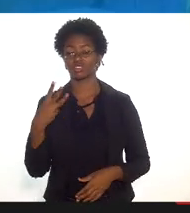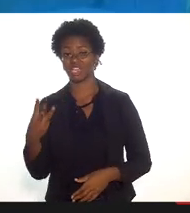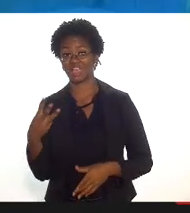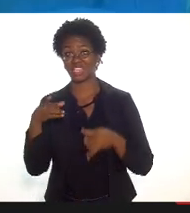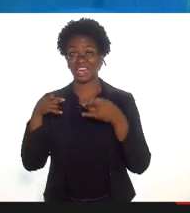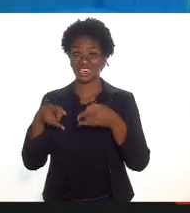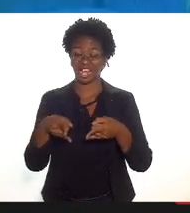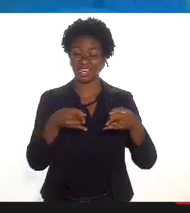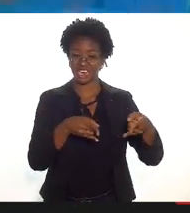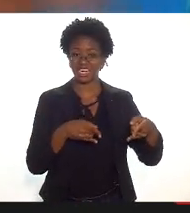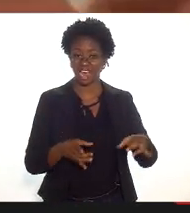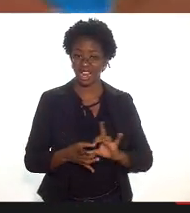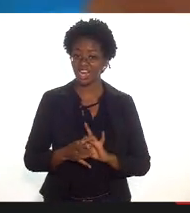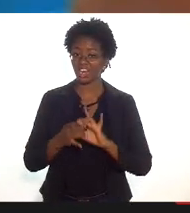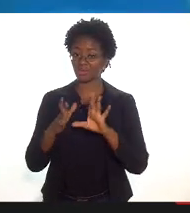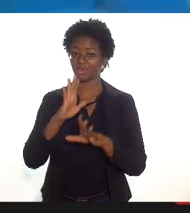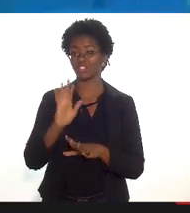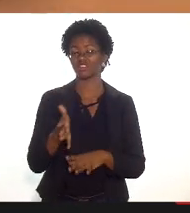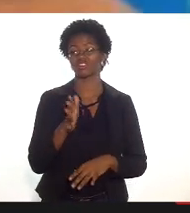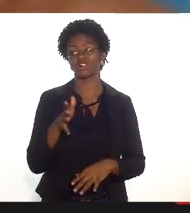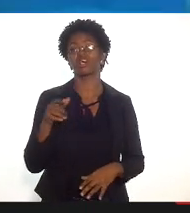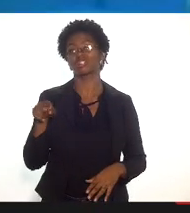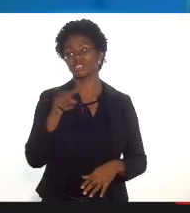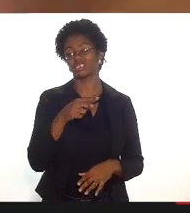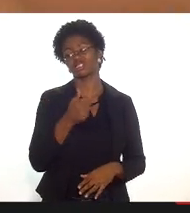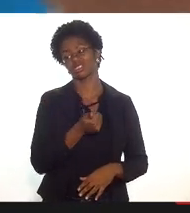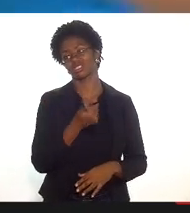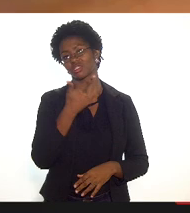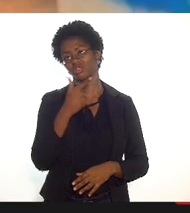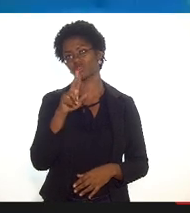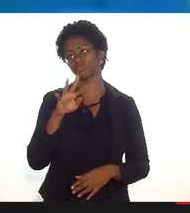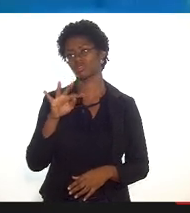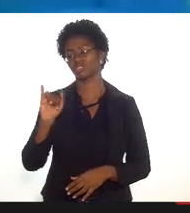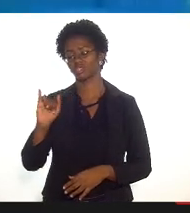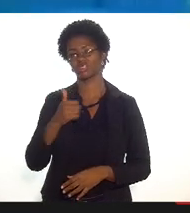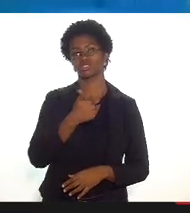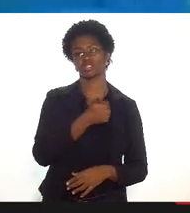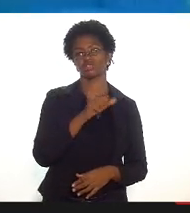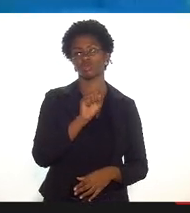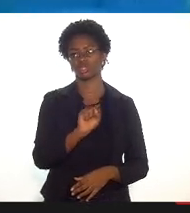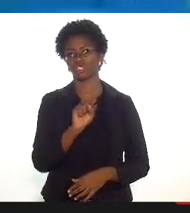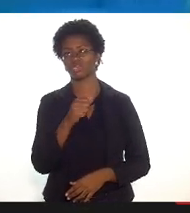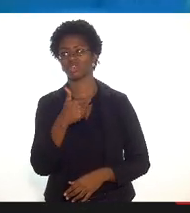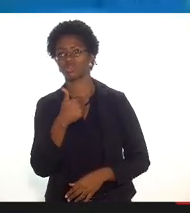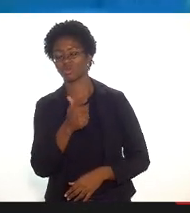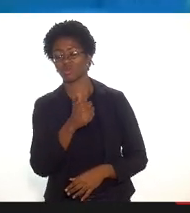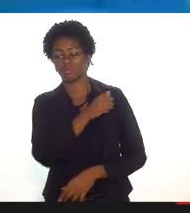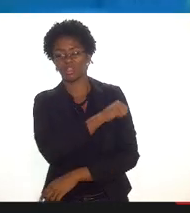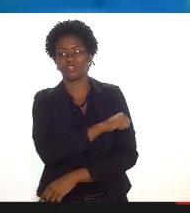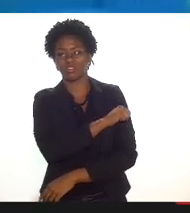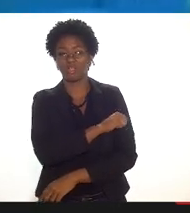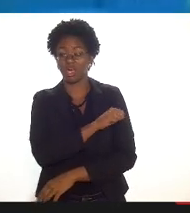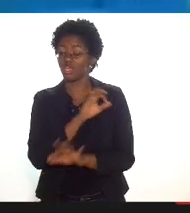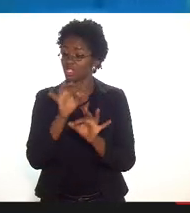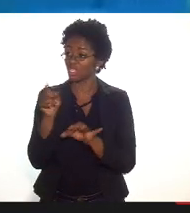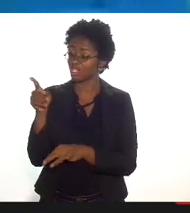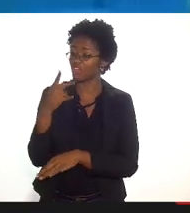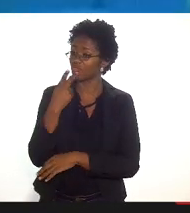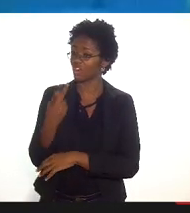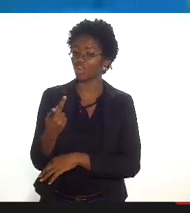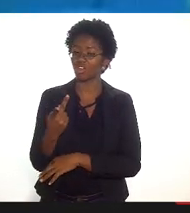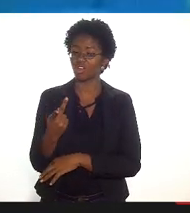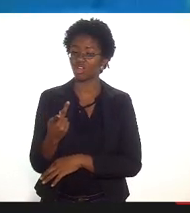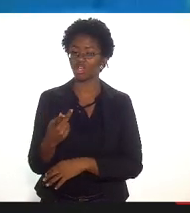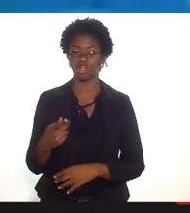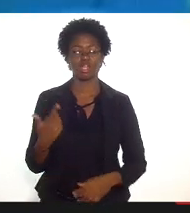leitos liberados aqui, dos quais 112 para UTI, 181 para enfermaria, é exatamente o que ele disse. Ele não tem a